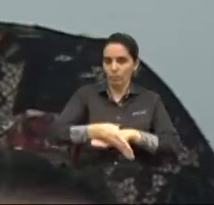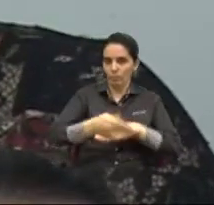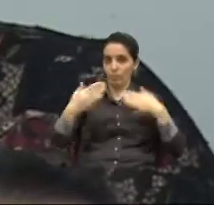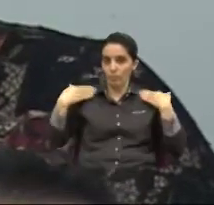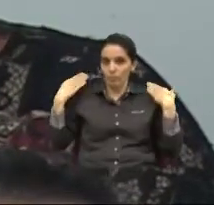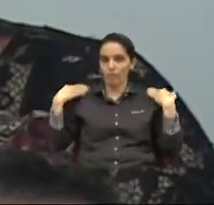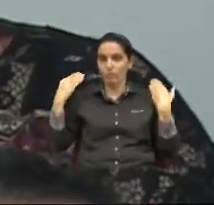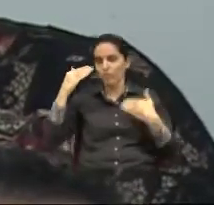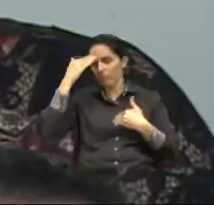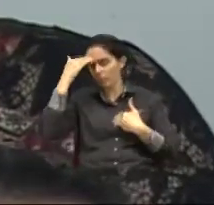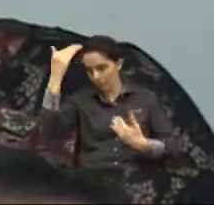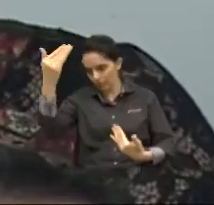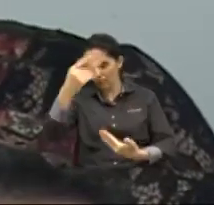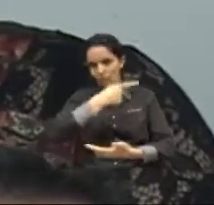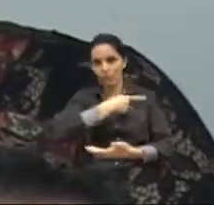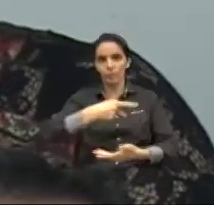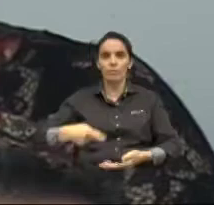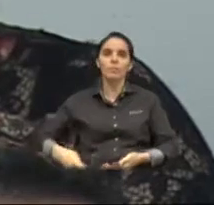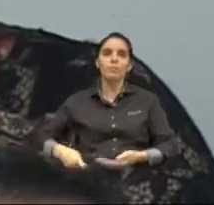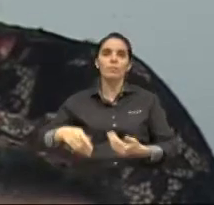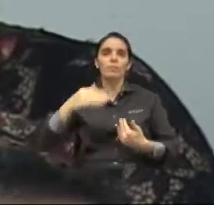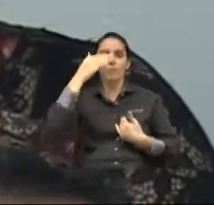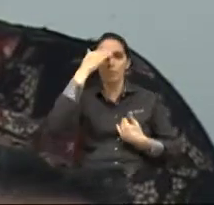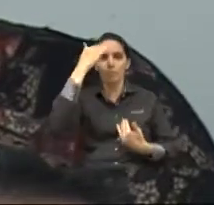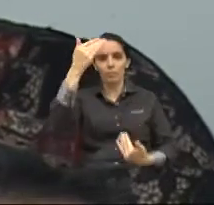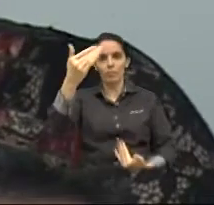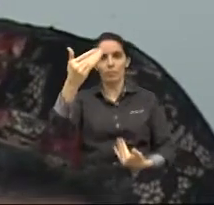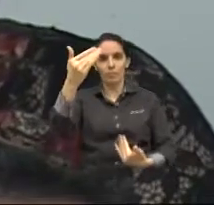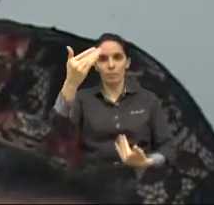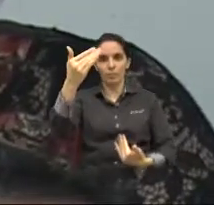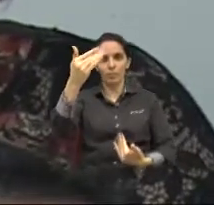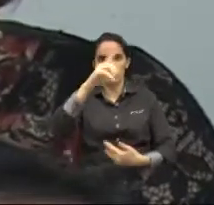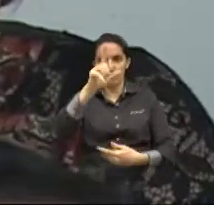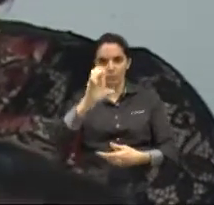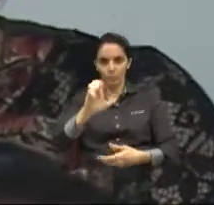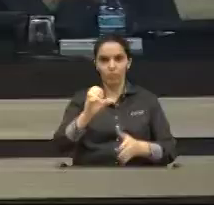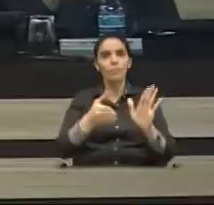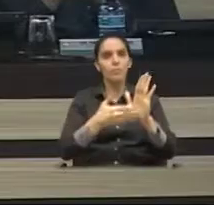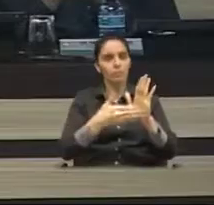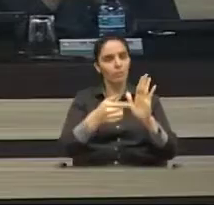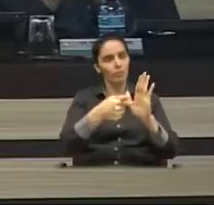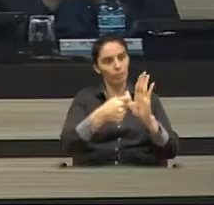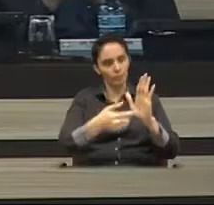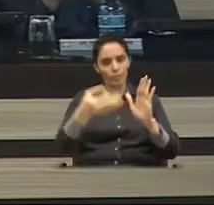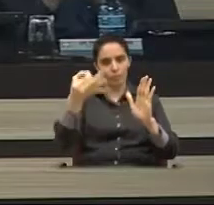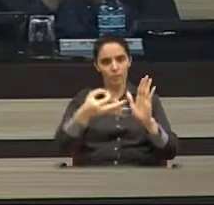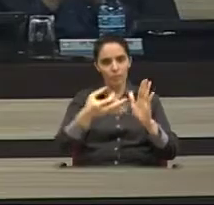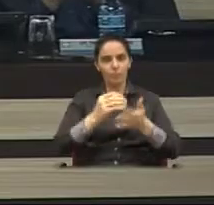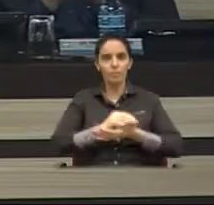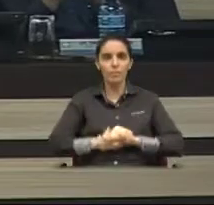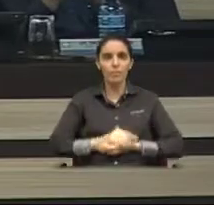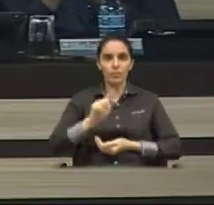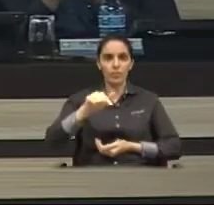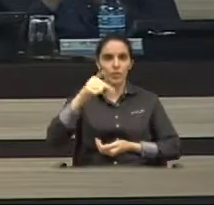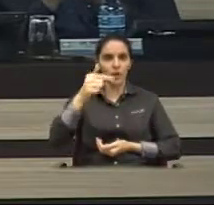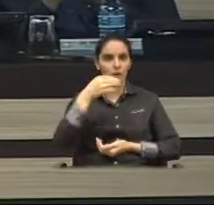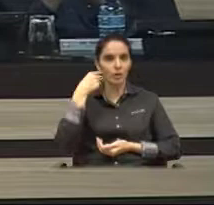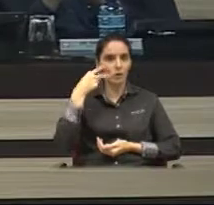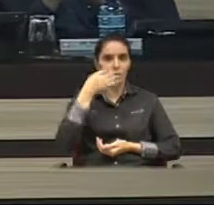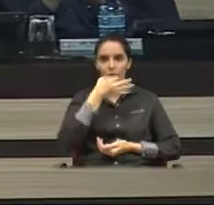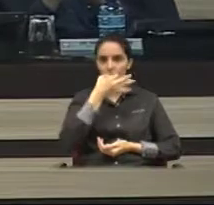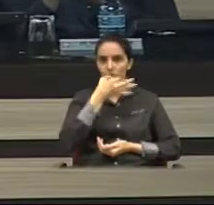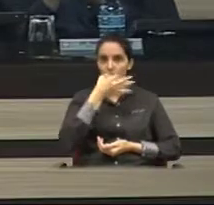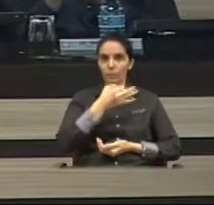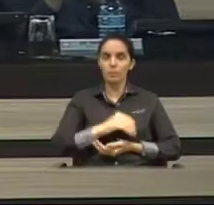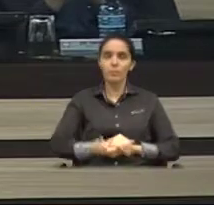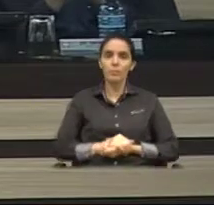senhora presidente, e agradeço mais uma vez ao Zé da Mix pela propositura. Algum vereador deseja discutir? Com a